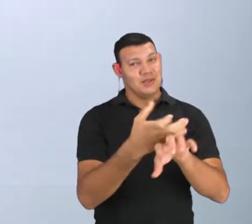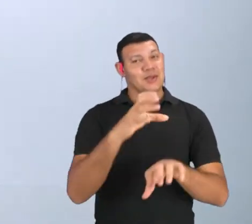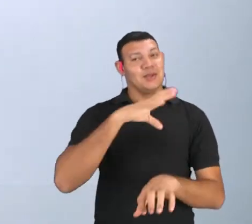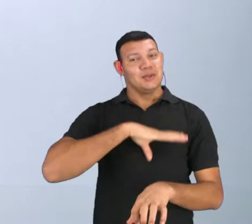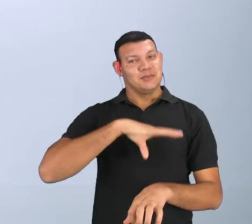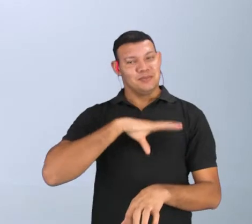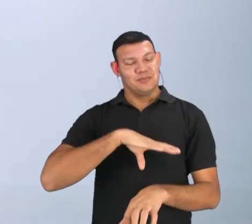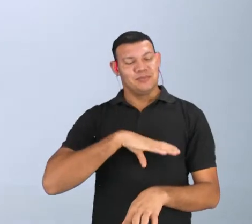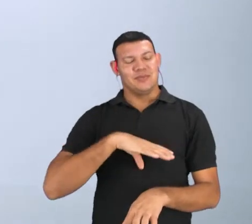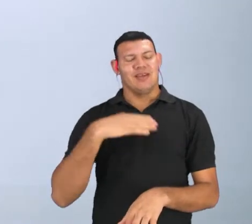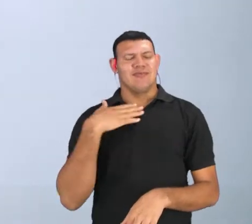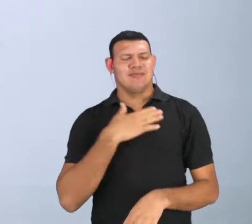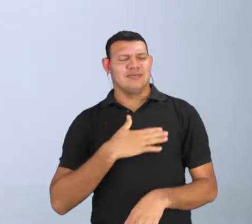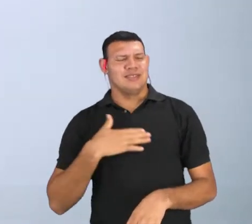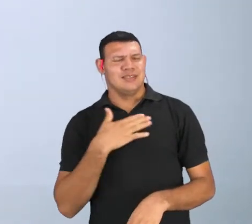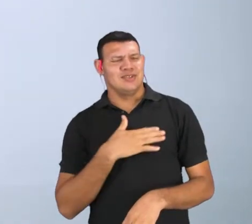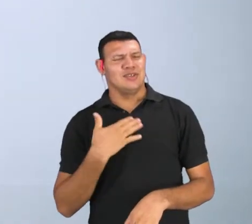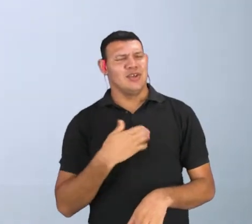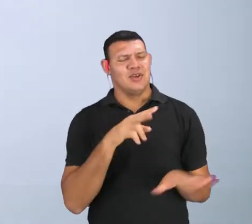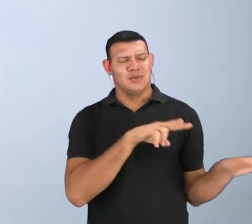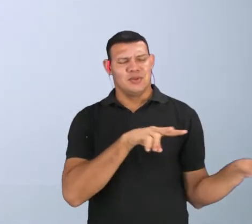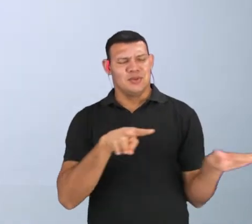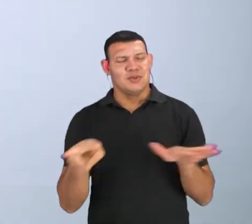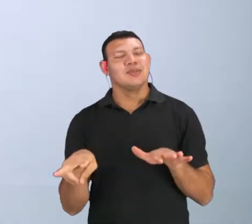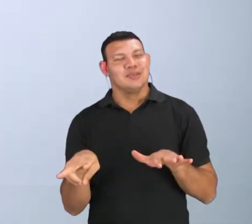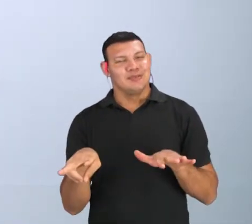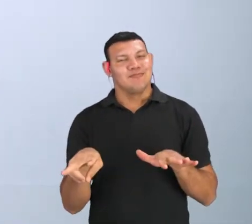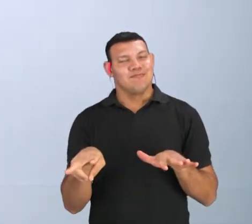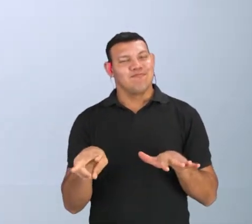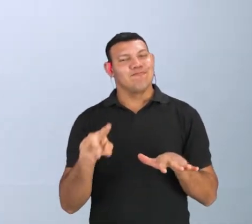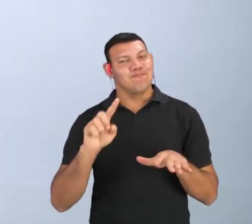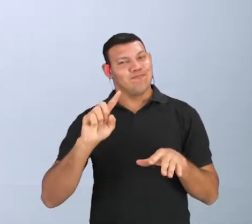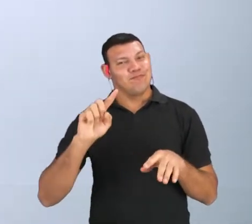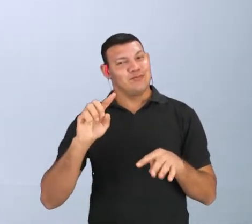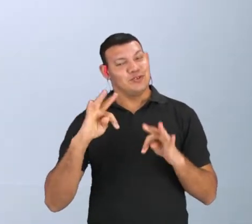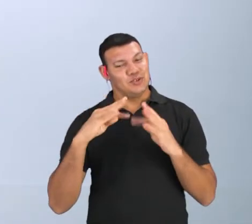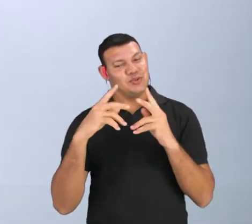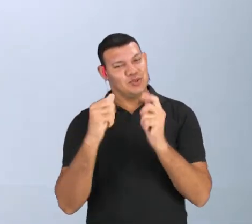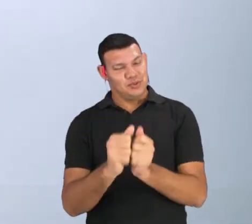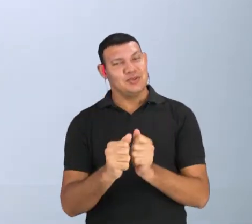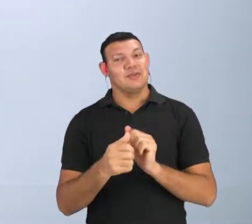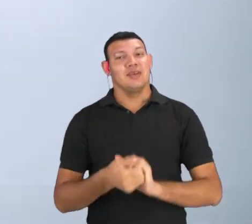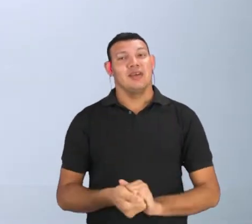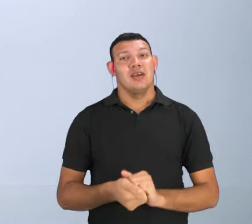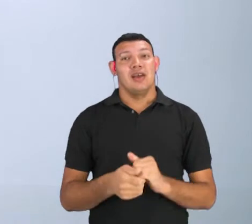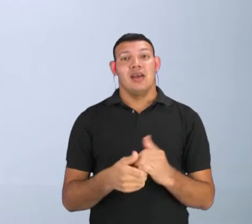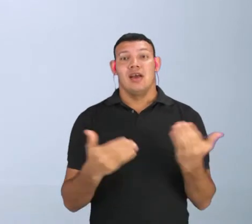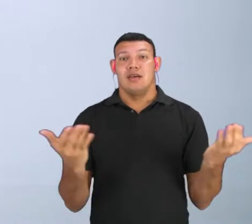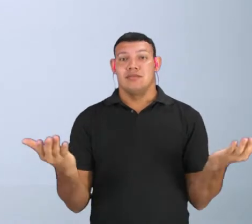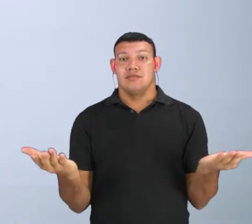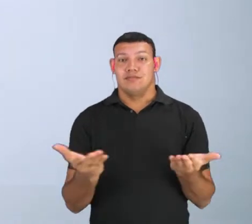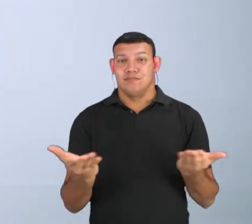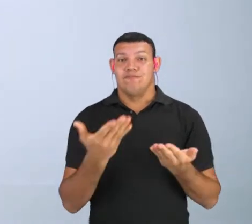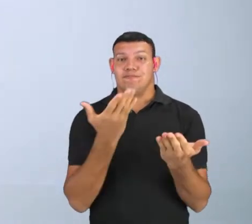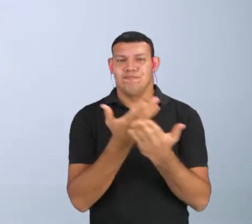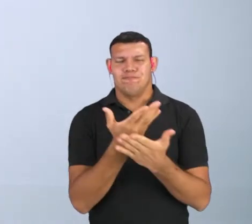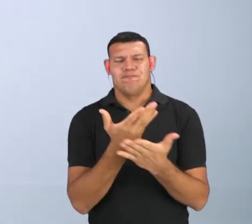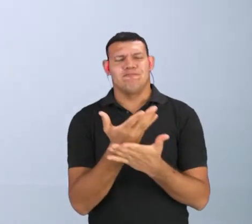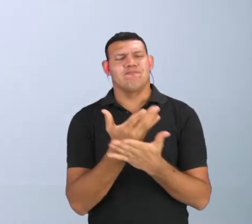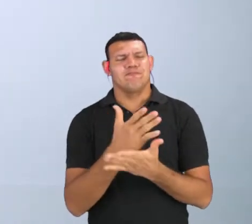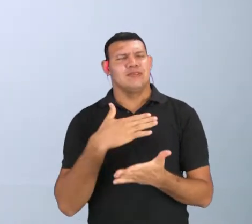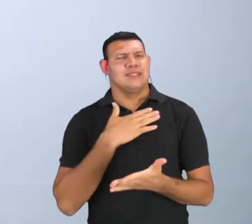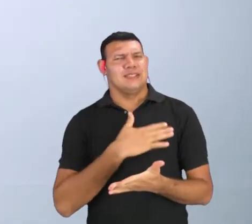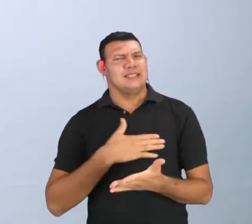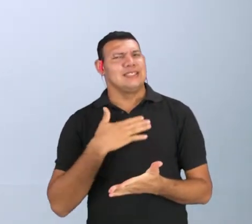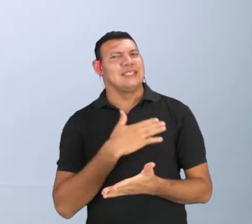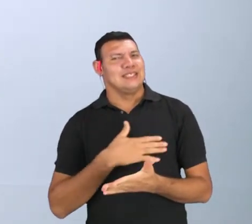nossas semanas. Hoje nós vamos ter uma aula muito especial, que é uma aula que envolve o uso